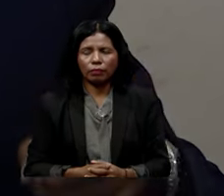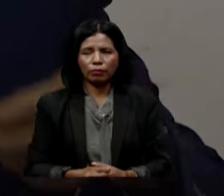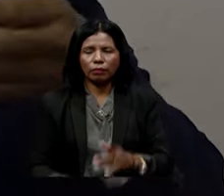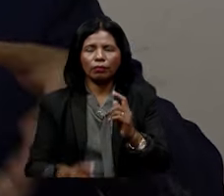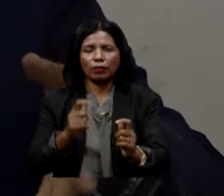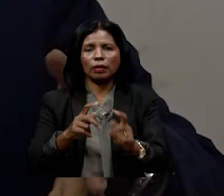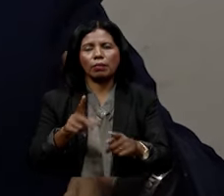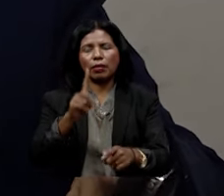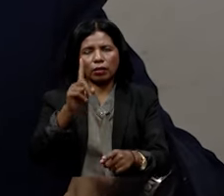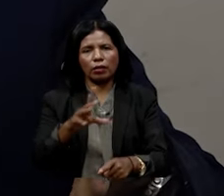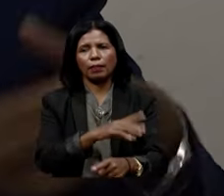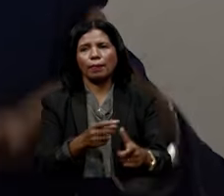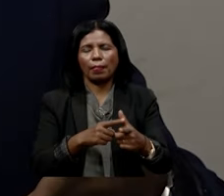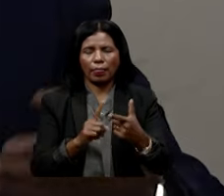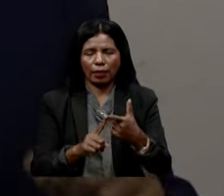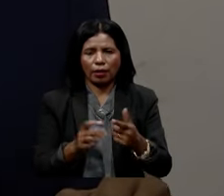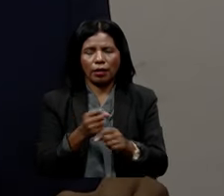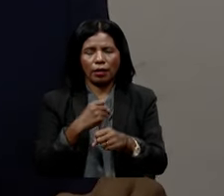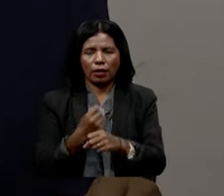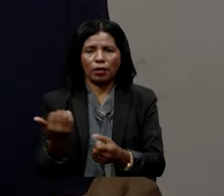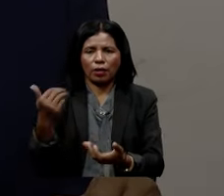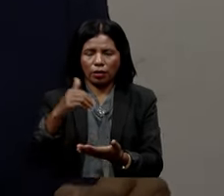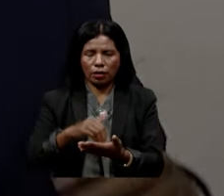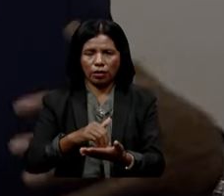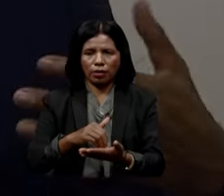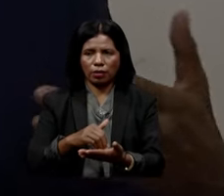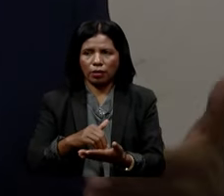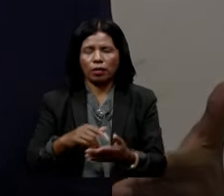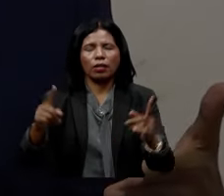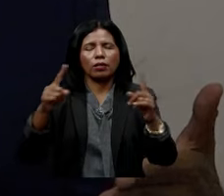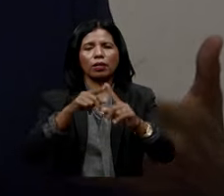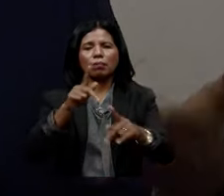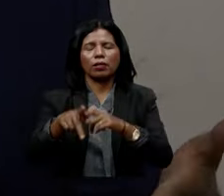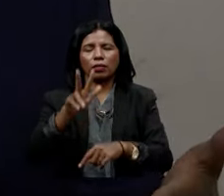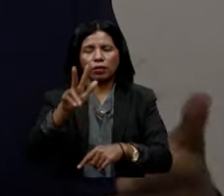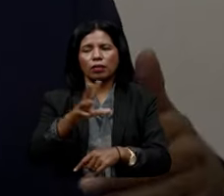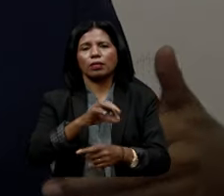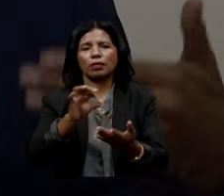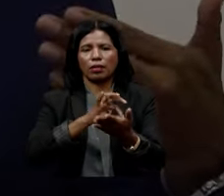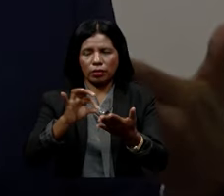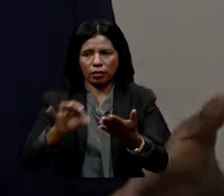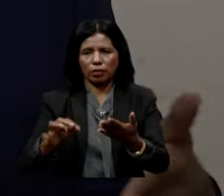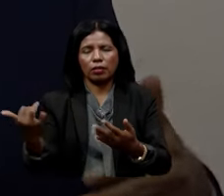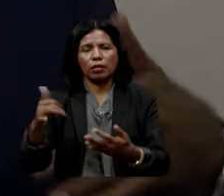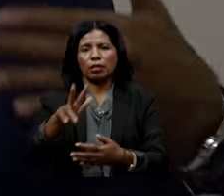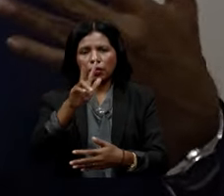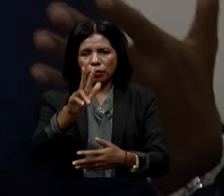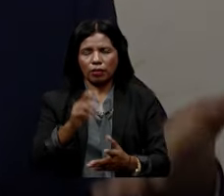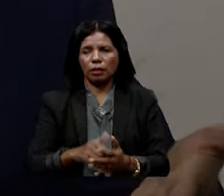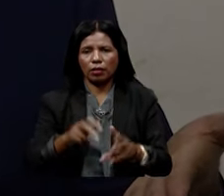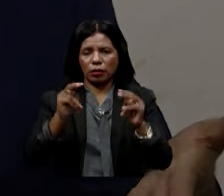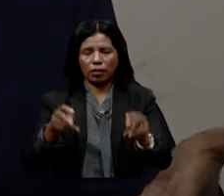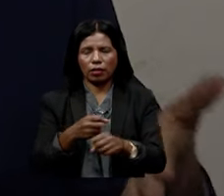mai dadet kare ke mai dadet ne mak half la fali jugamento mai beto mai mana in tolu ne asina entonces sirana in tolu ne ten